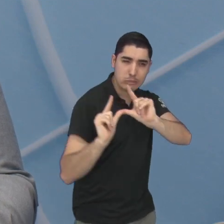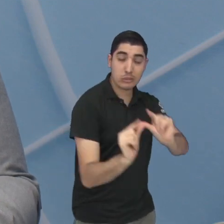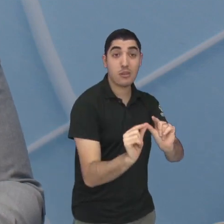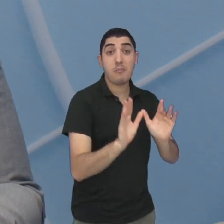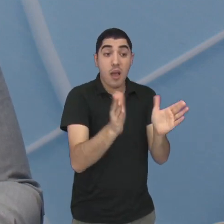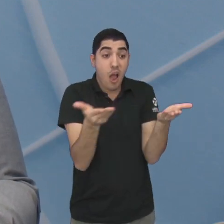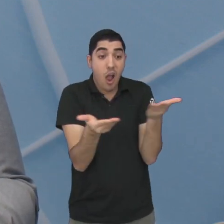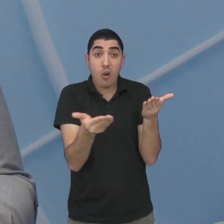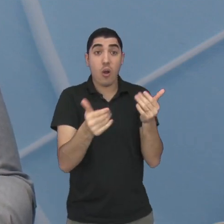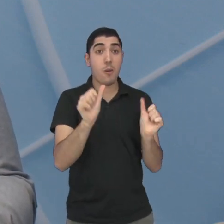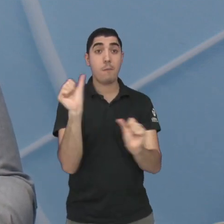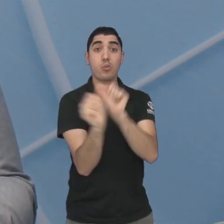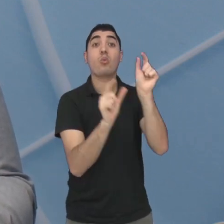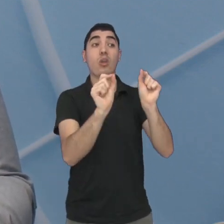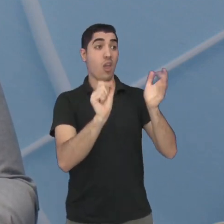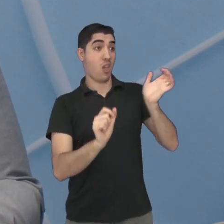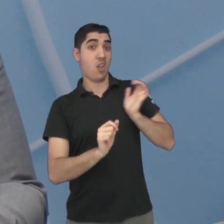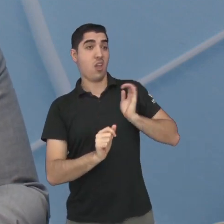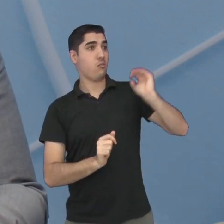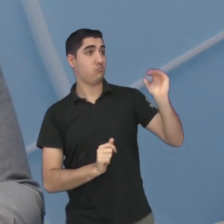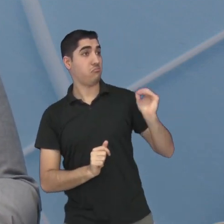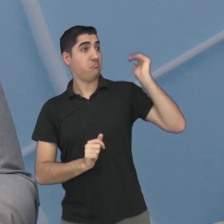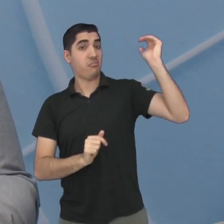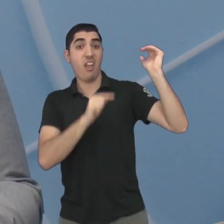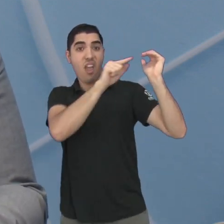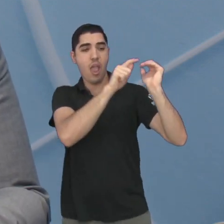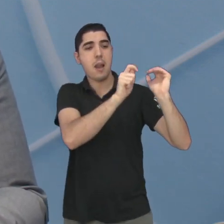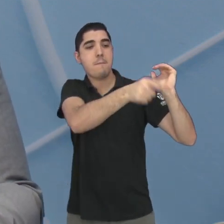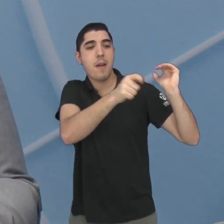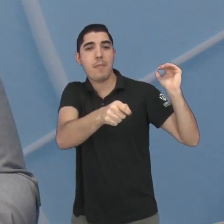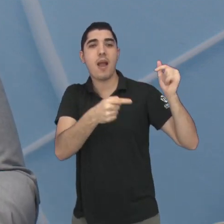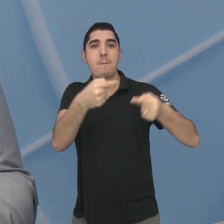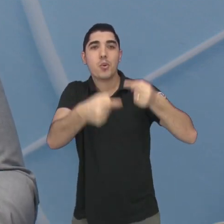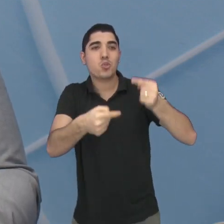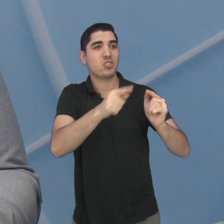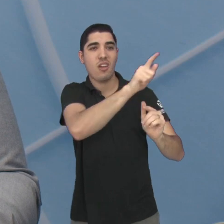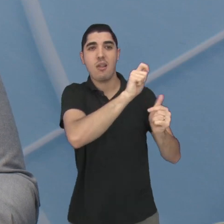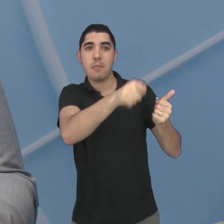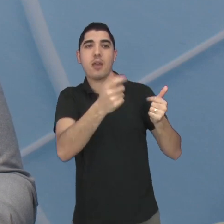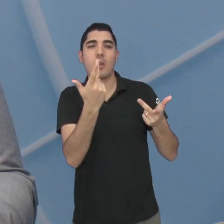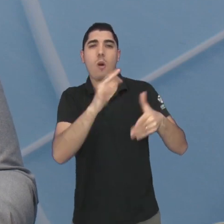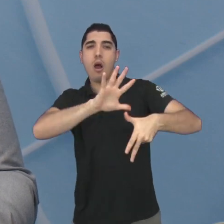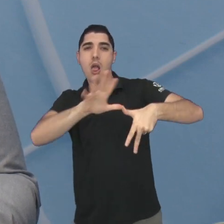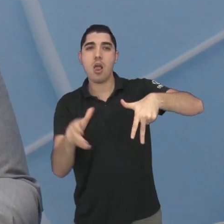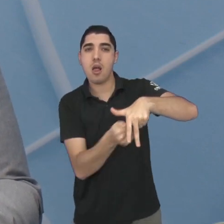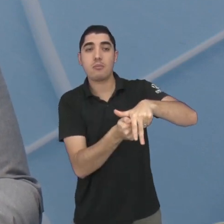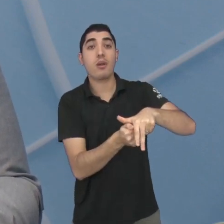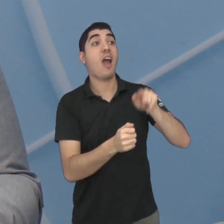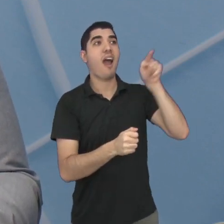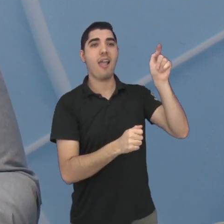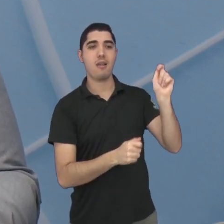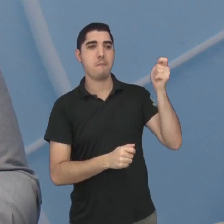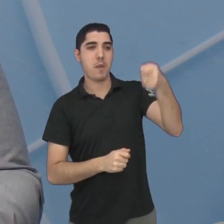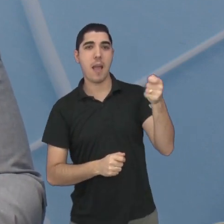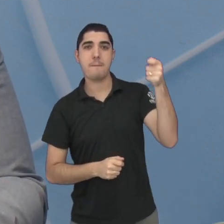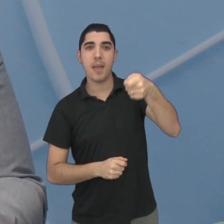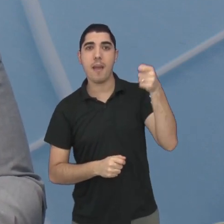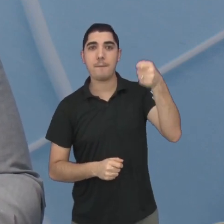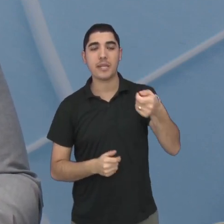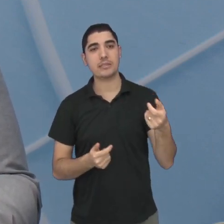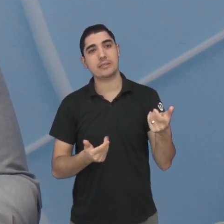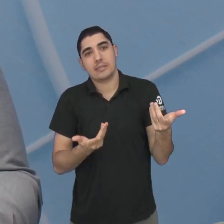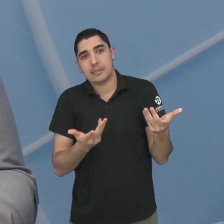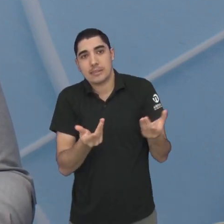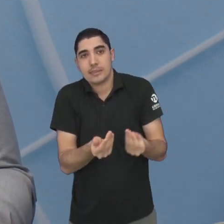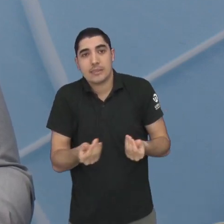e controla a máquina pública, inclusive, que banca deputados, que banca políticos, que alimenta isso tudo por lobby. E aí a grande questão é essa,